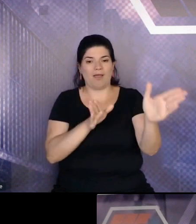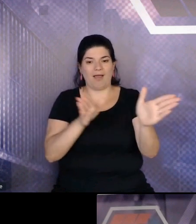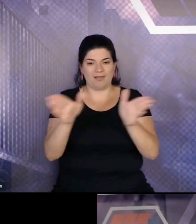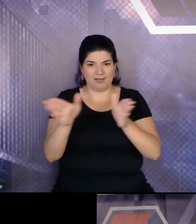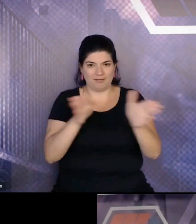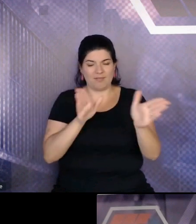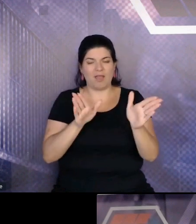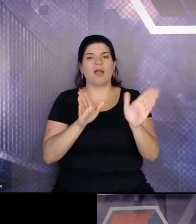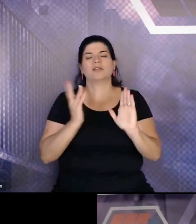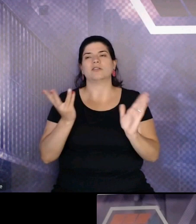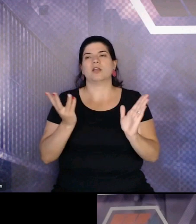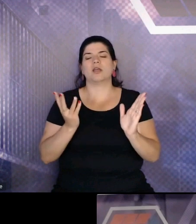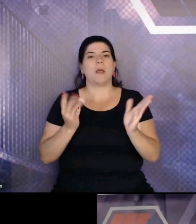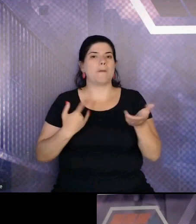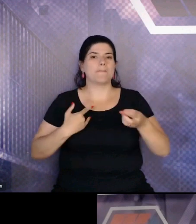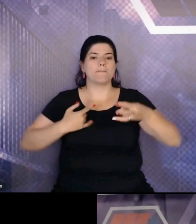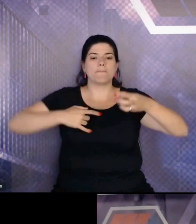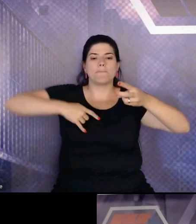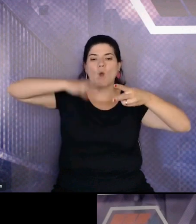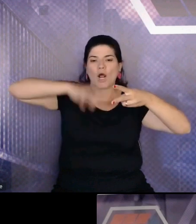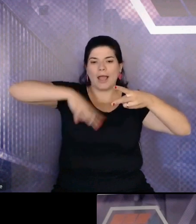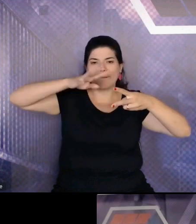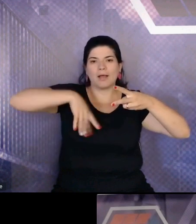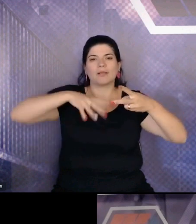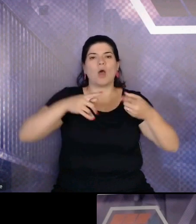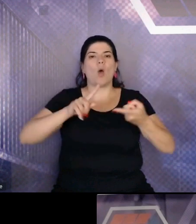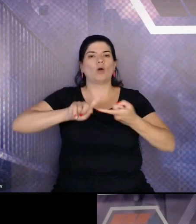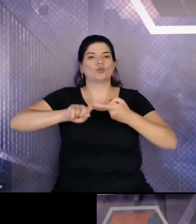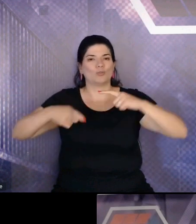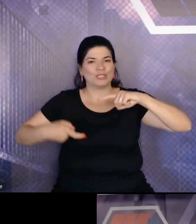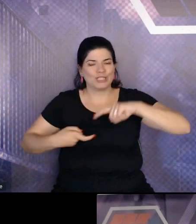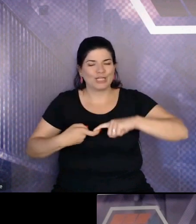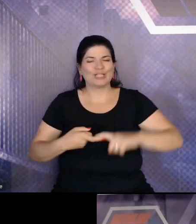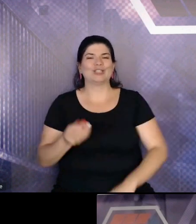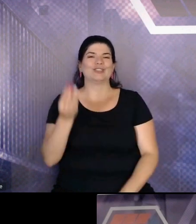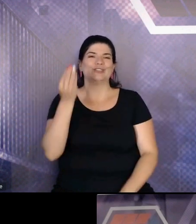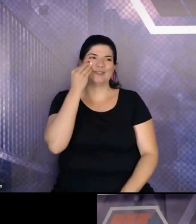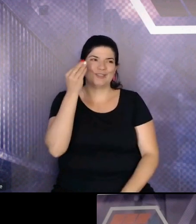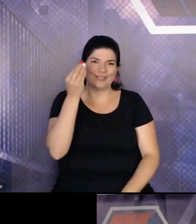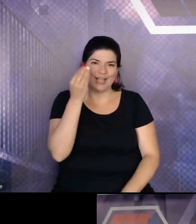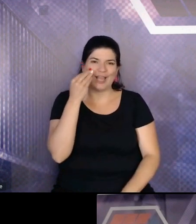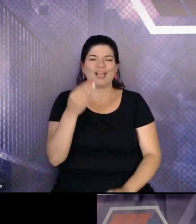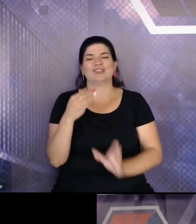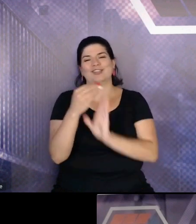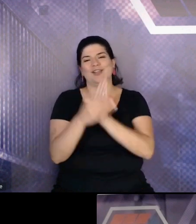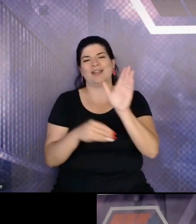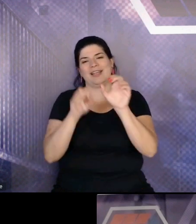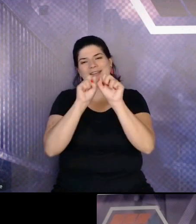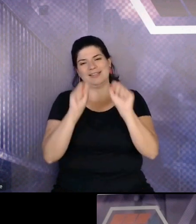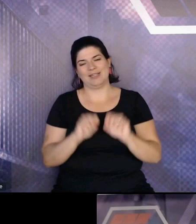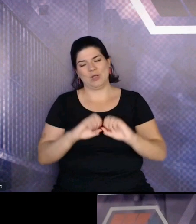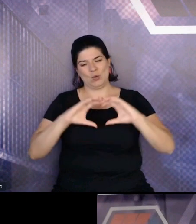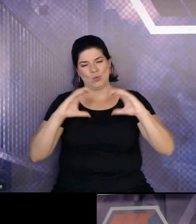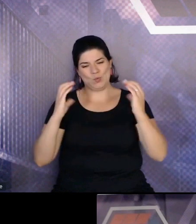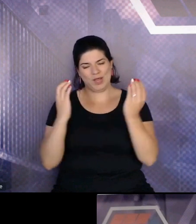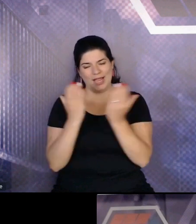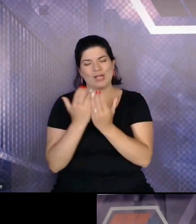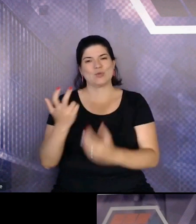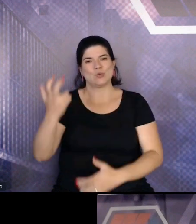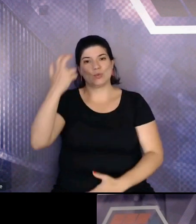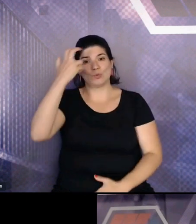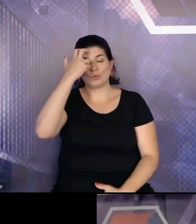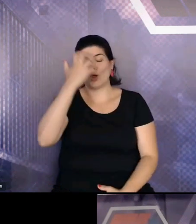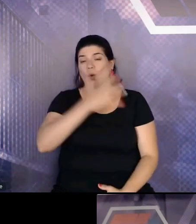acessibilidade, programação, automação, testes, design system, comunidade, cultura.